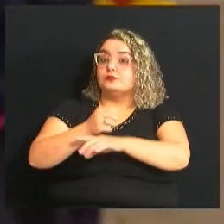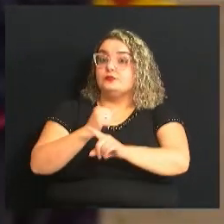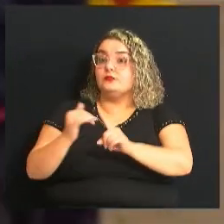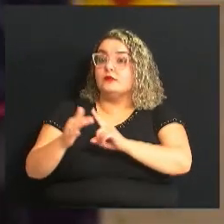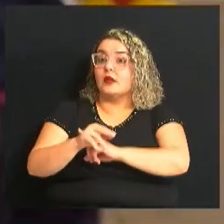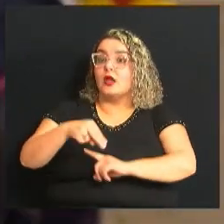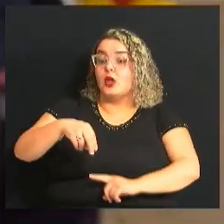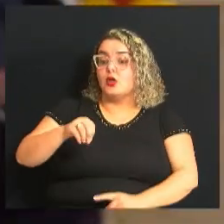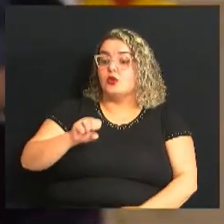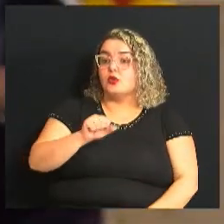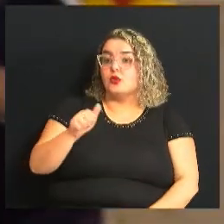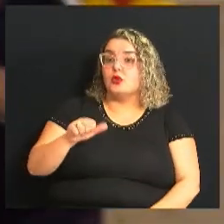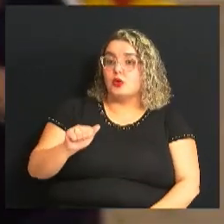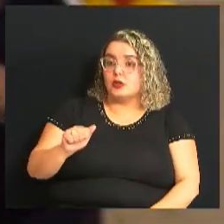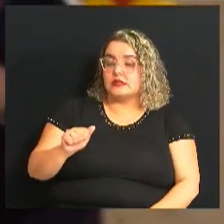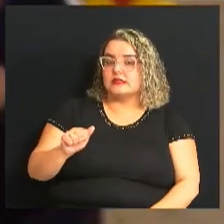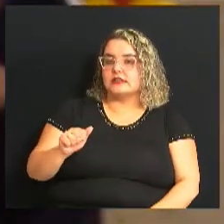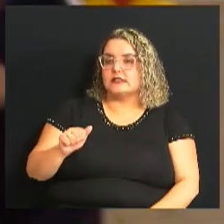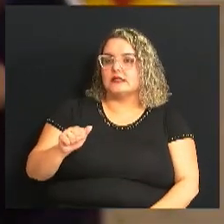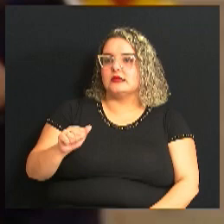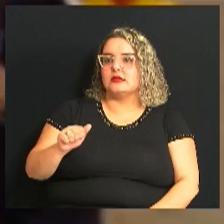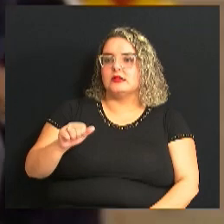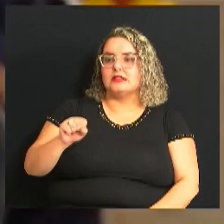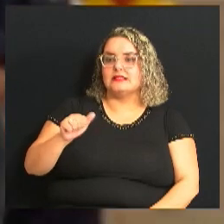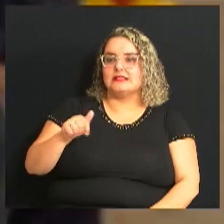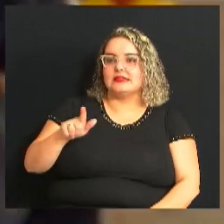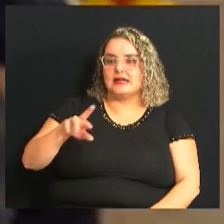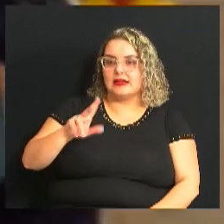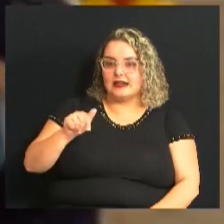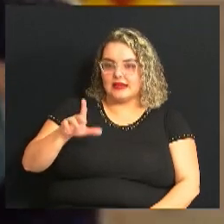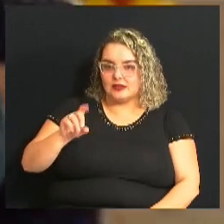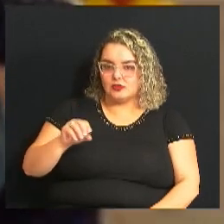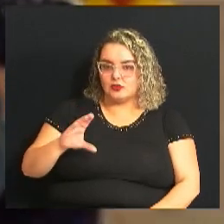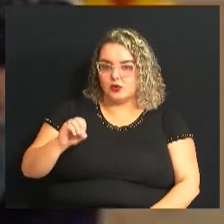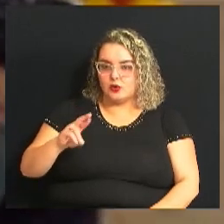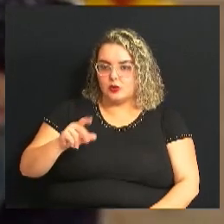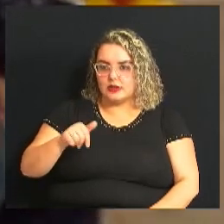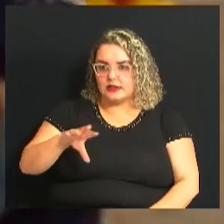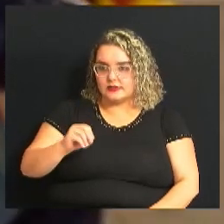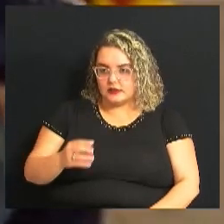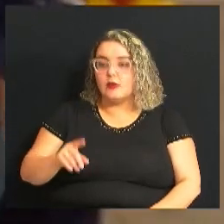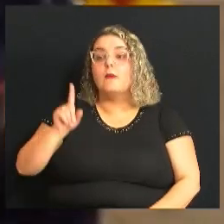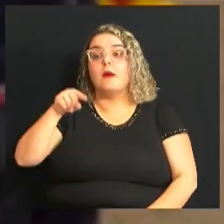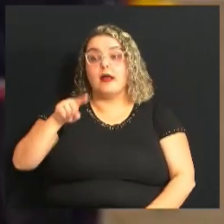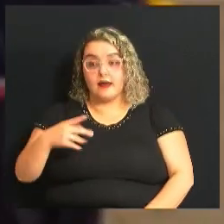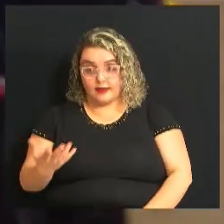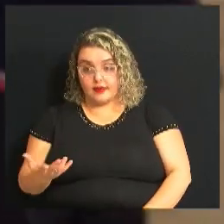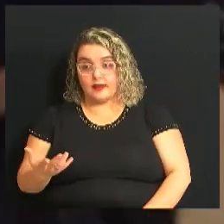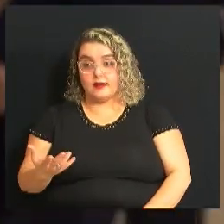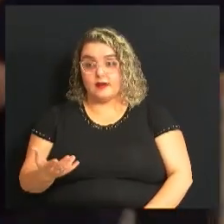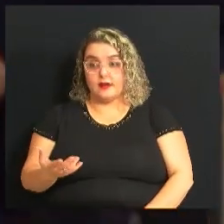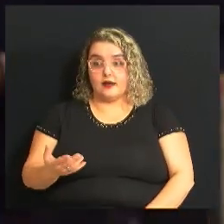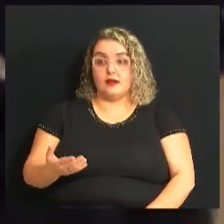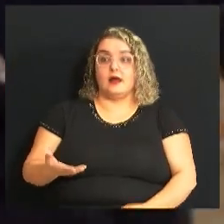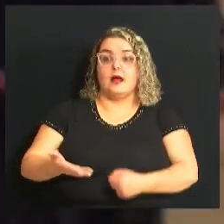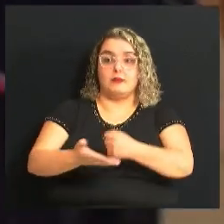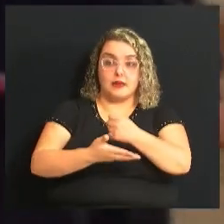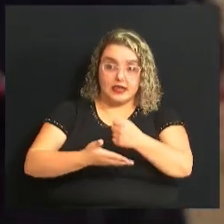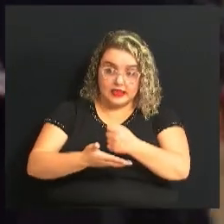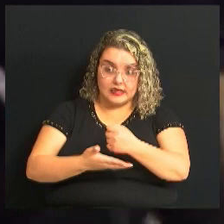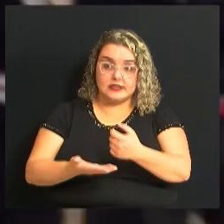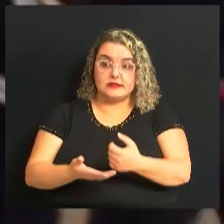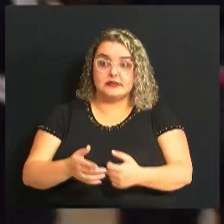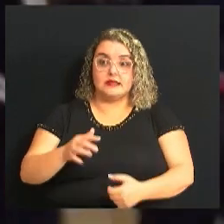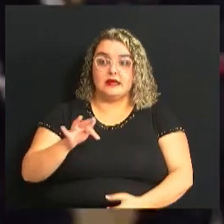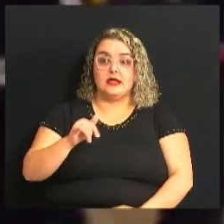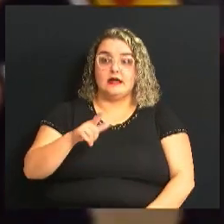Senhora do Sagrado Coração, é isso? Sim, é uma instituição que ele tem como mantenedora as Filhas de